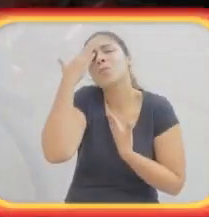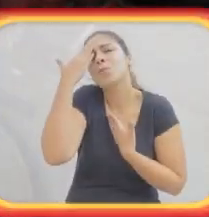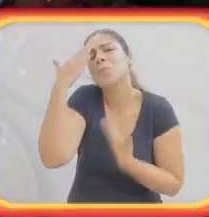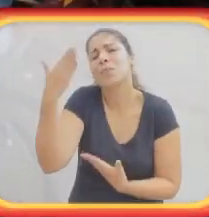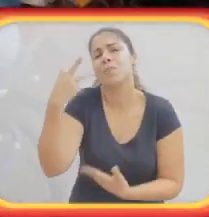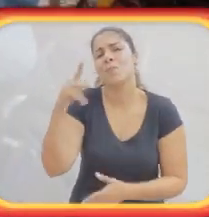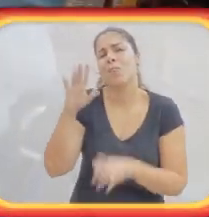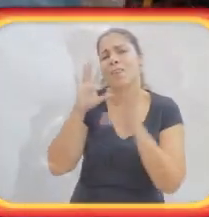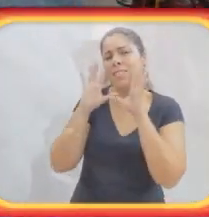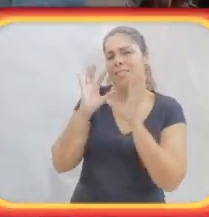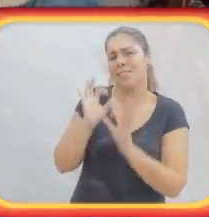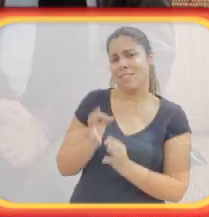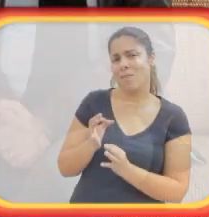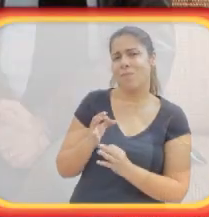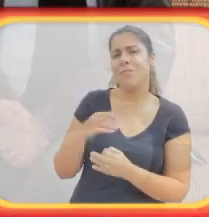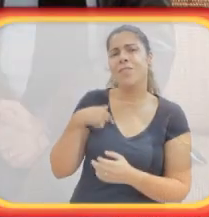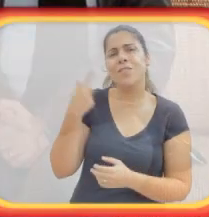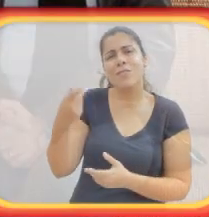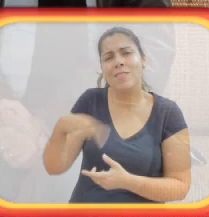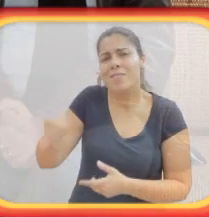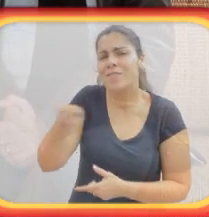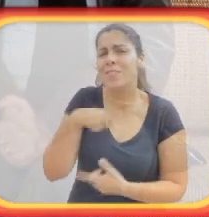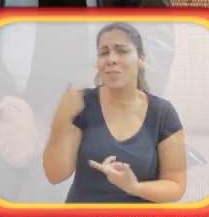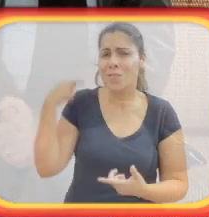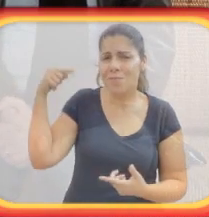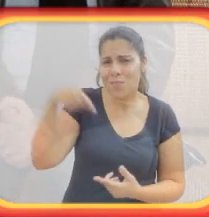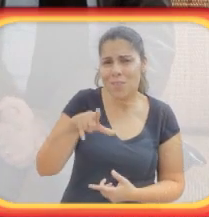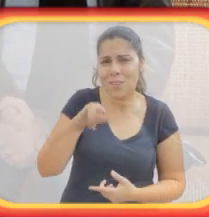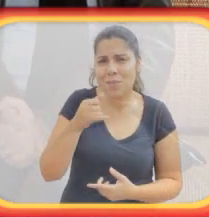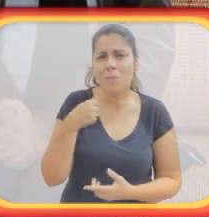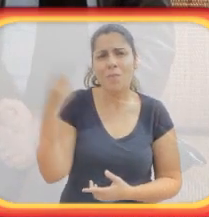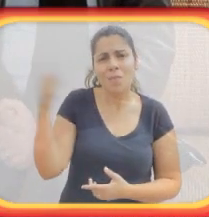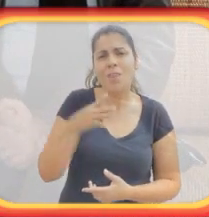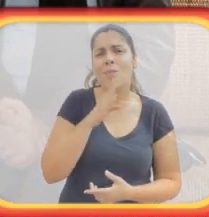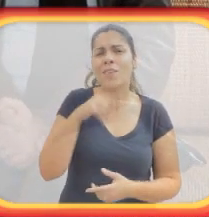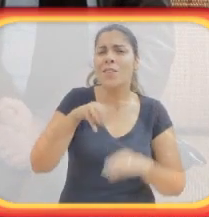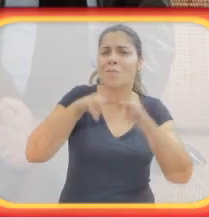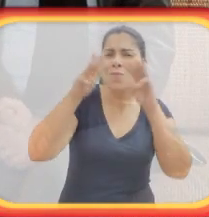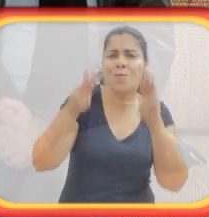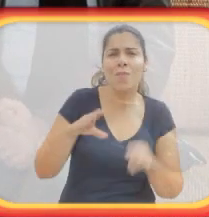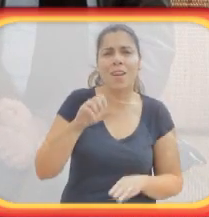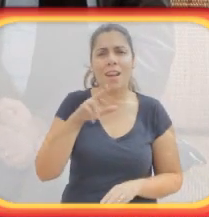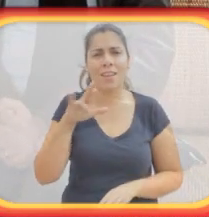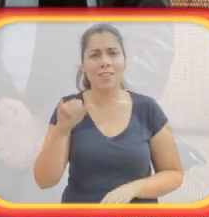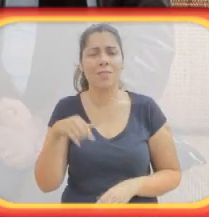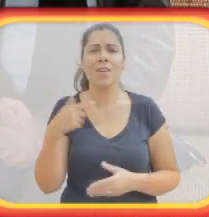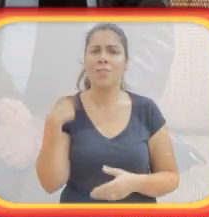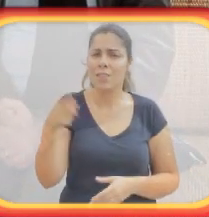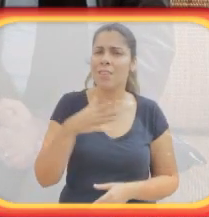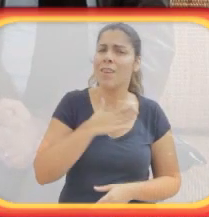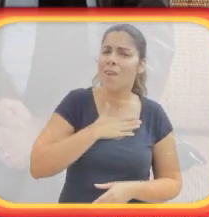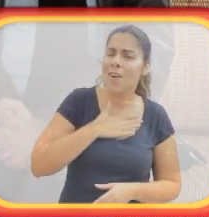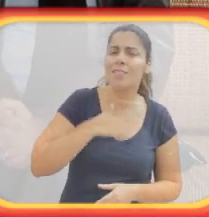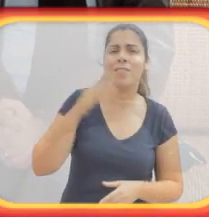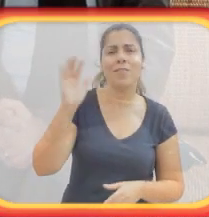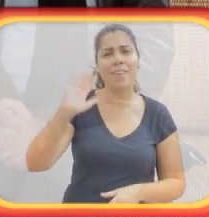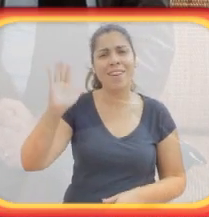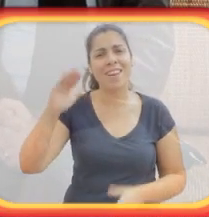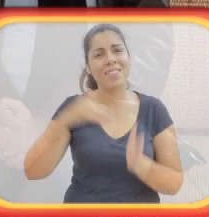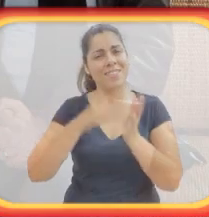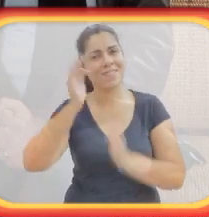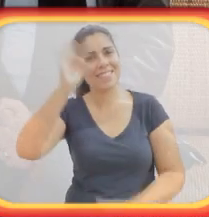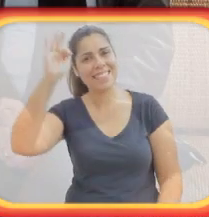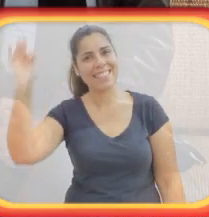Muito obrigado pela sua atenção, e tá aí para vocês. Quando vierem a Lisboa, venham conhecer o Museu de Carris, que vocês vão gostar.